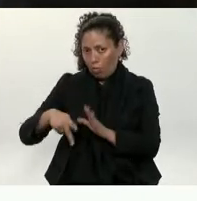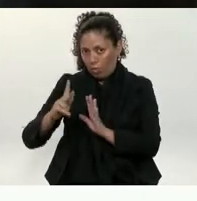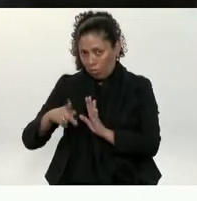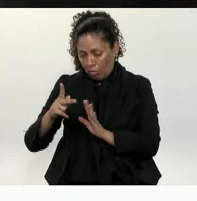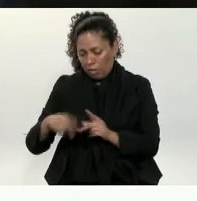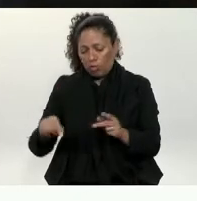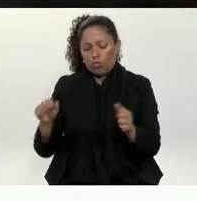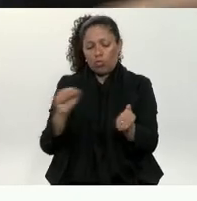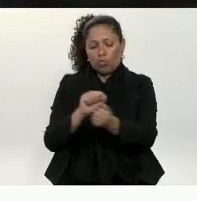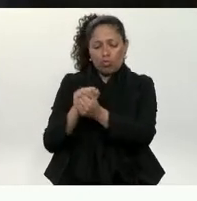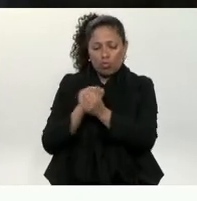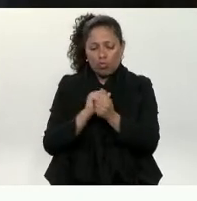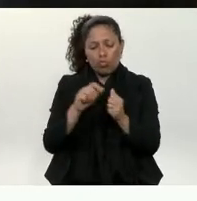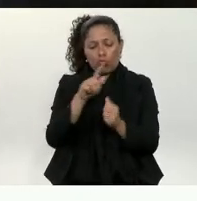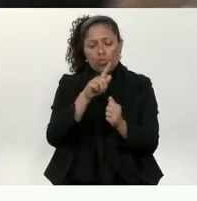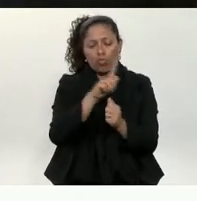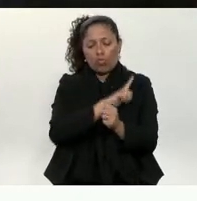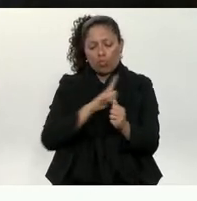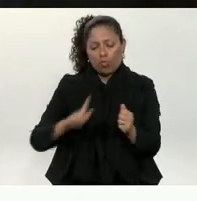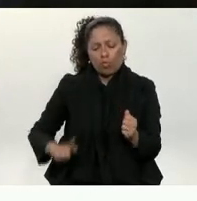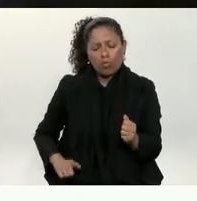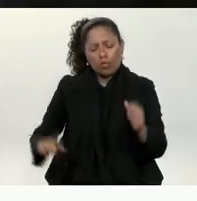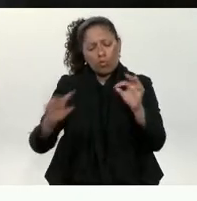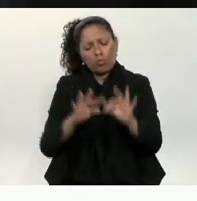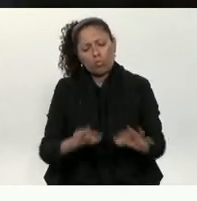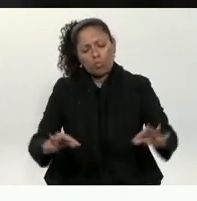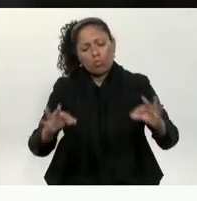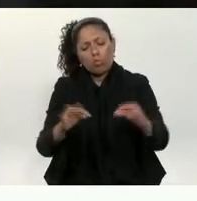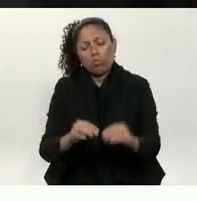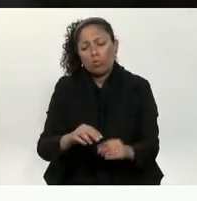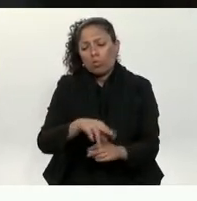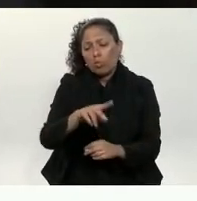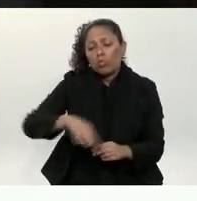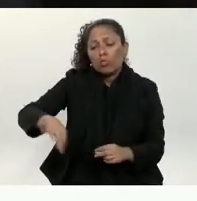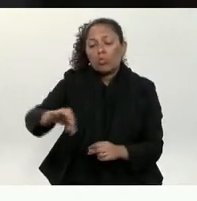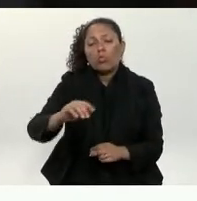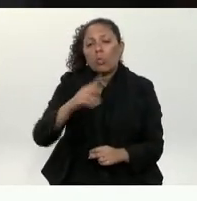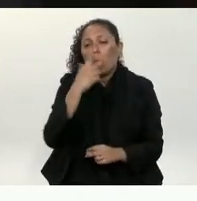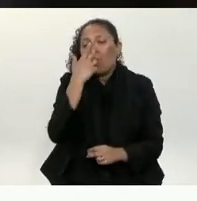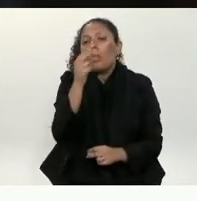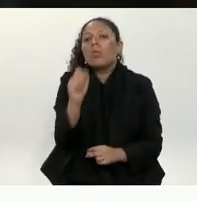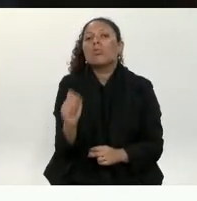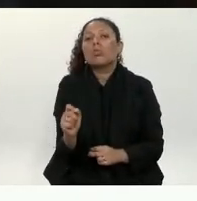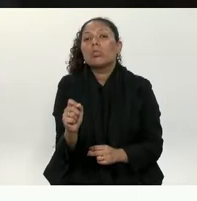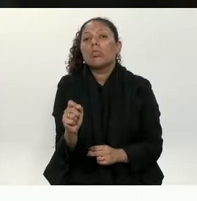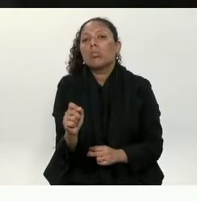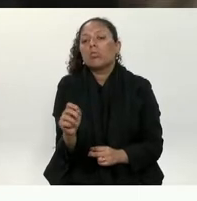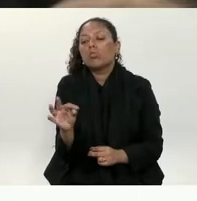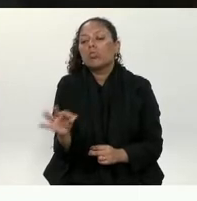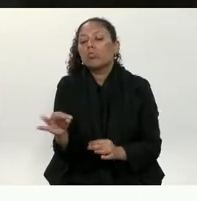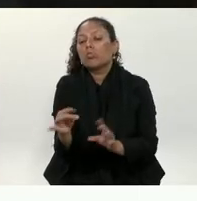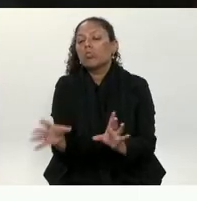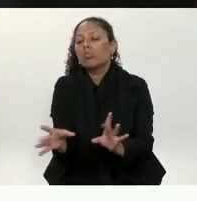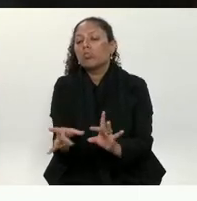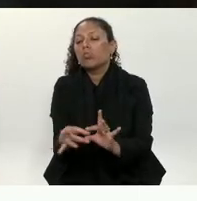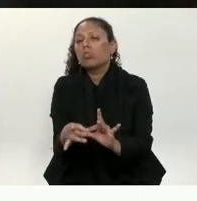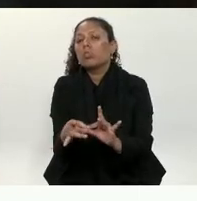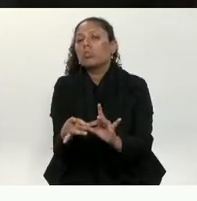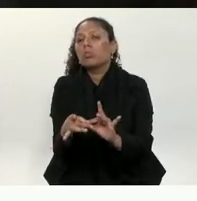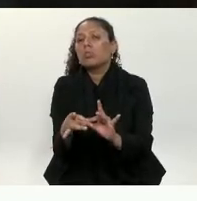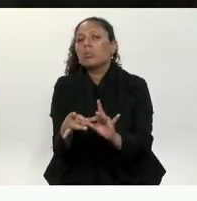todo depois as estruturas dos governos do Estado, elas parecem, deputado Amorim, que se juntam para criar